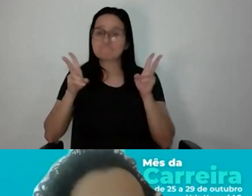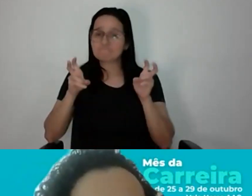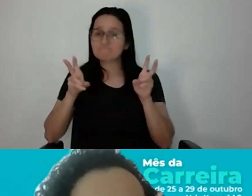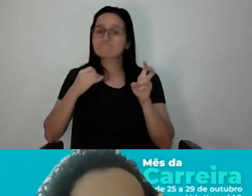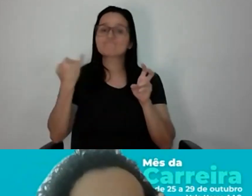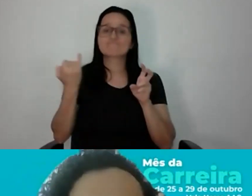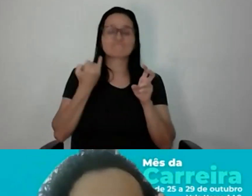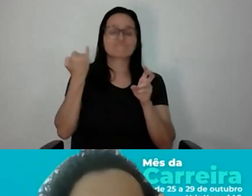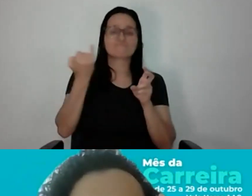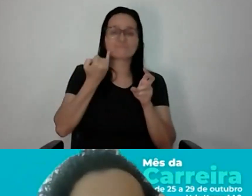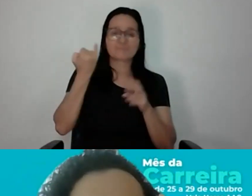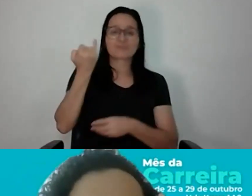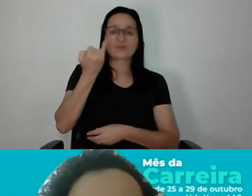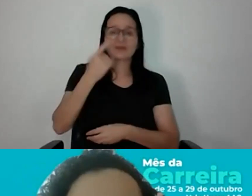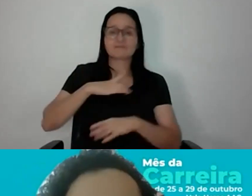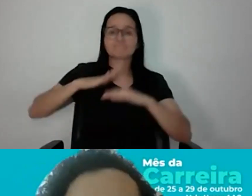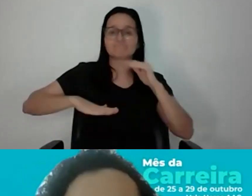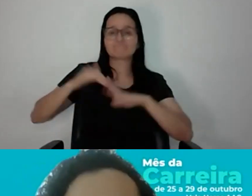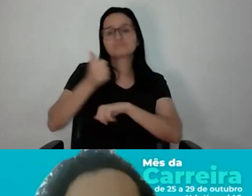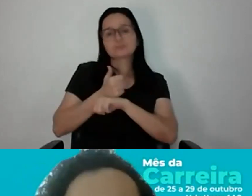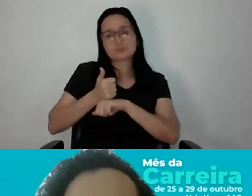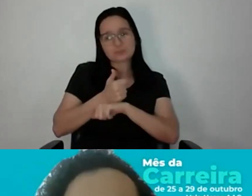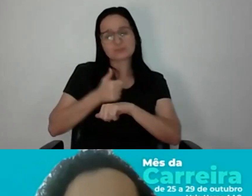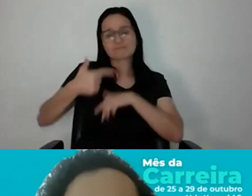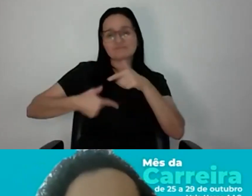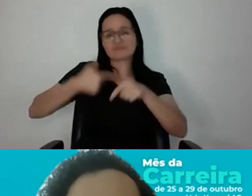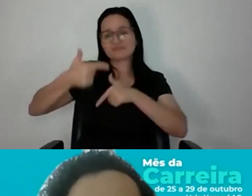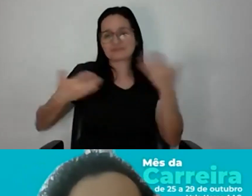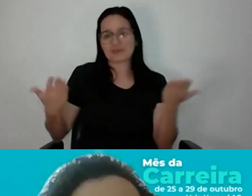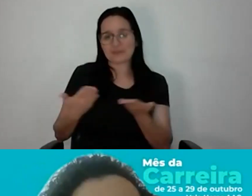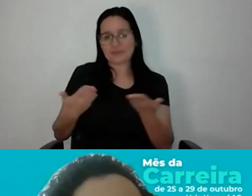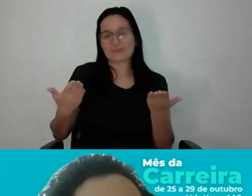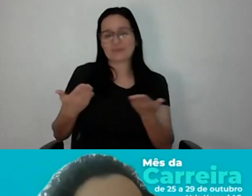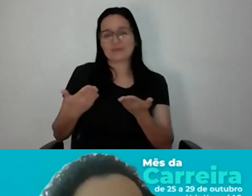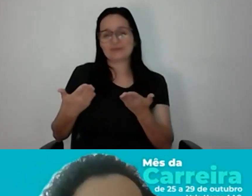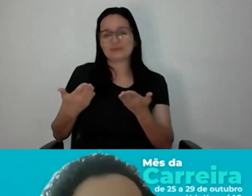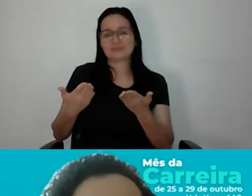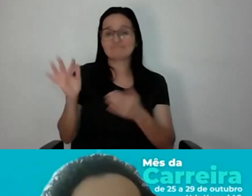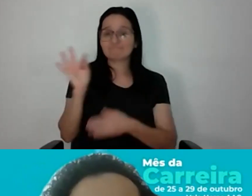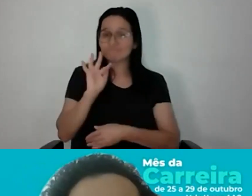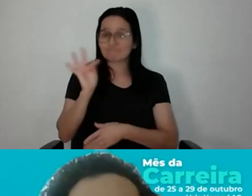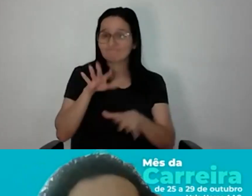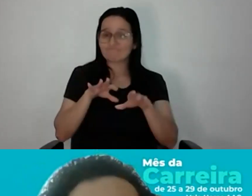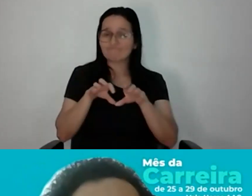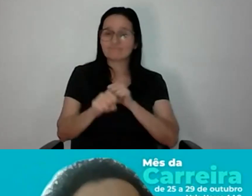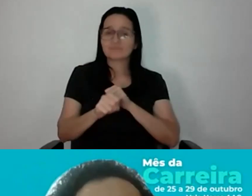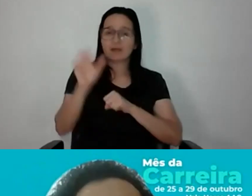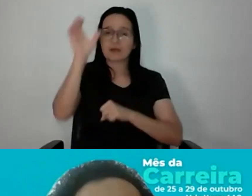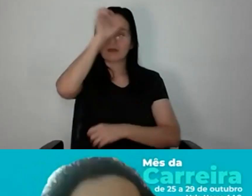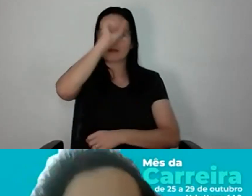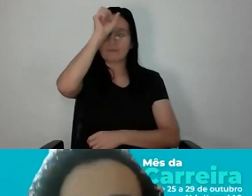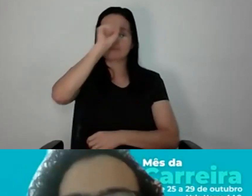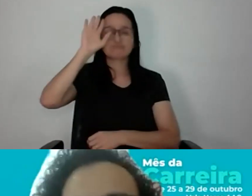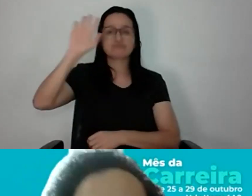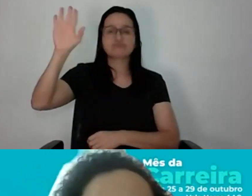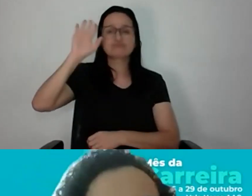para o profissional que quer se inserir no mercado hoje, né? A gente entende que a graduação ela te proporciona conhecimentos técnicos, mas